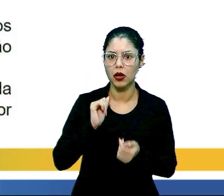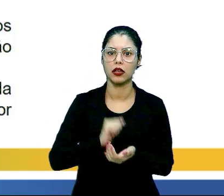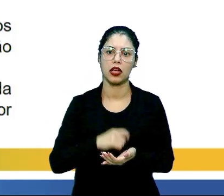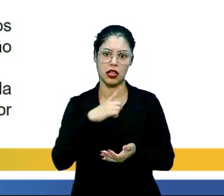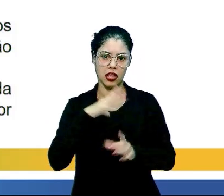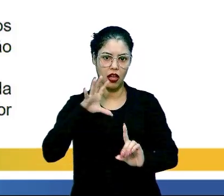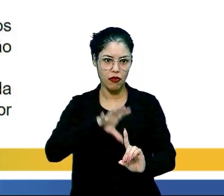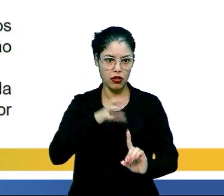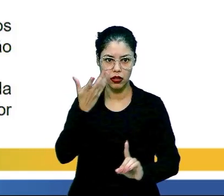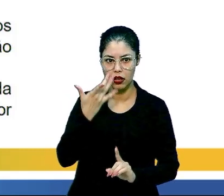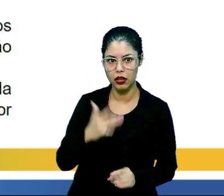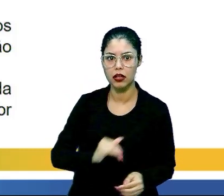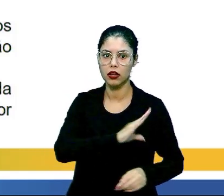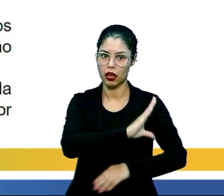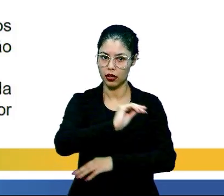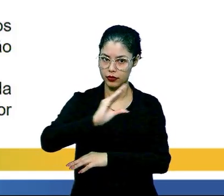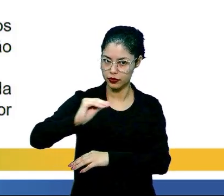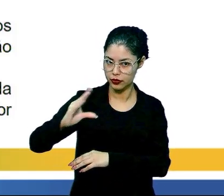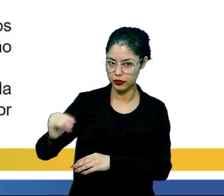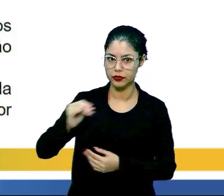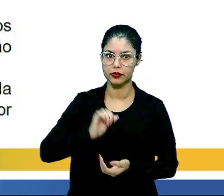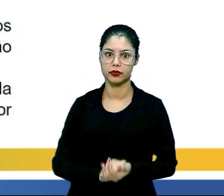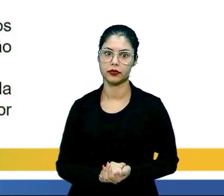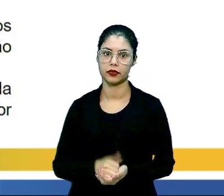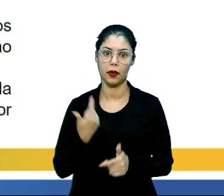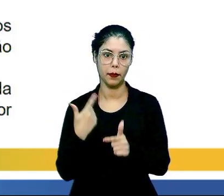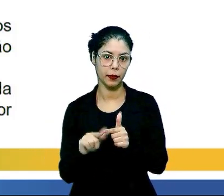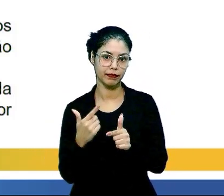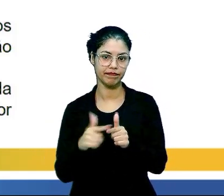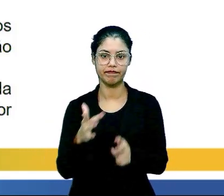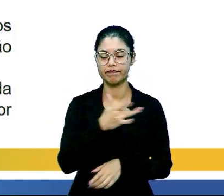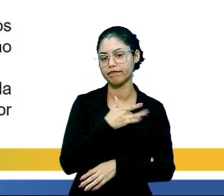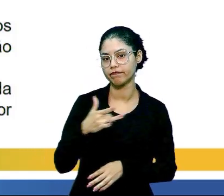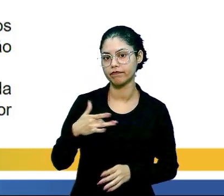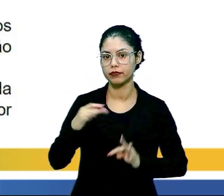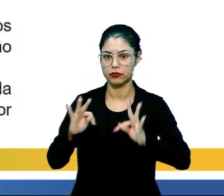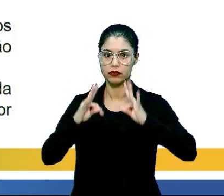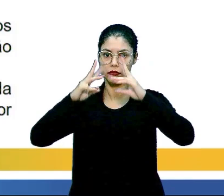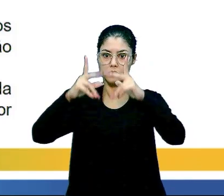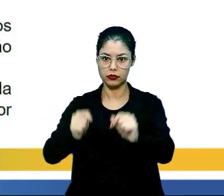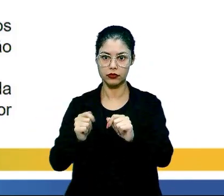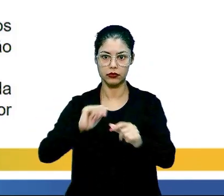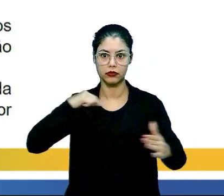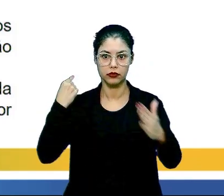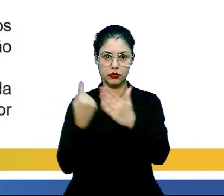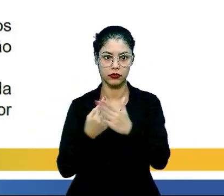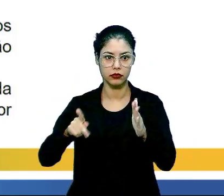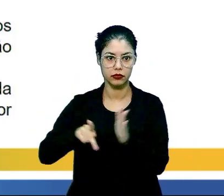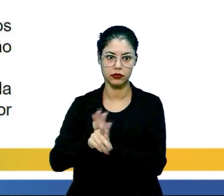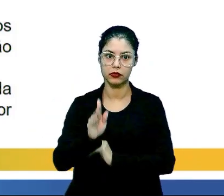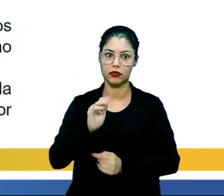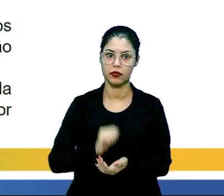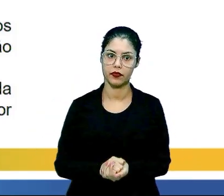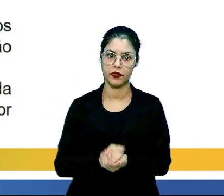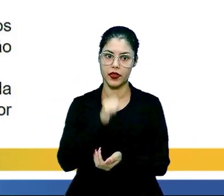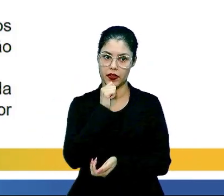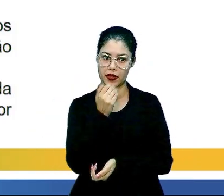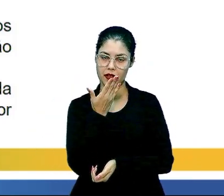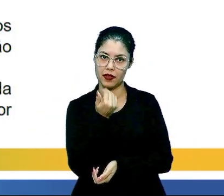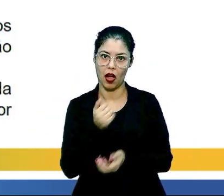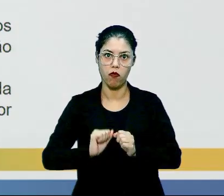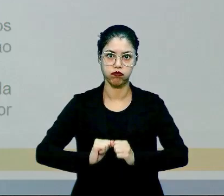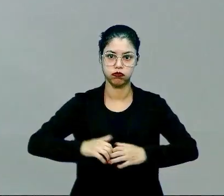alimentares, tendem a influenciar as crianças e os adolescentes, o que é extremamente prejudicial à saúde de todos, incluindo a